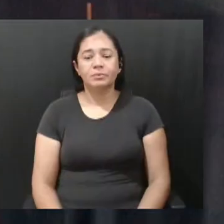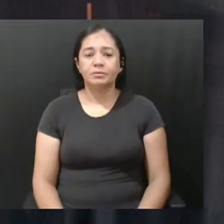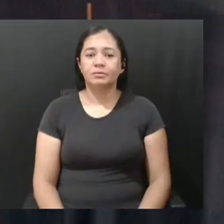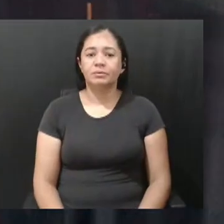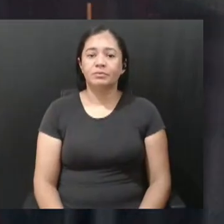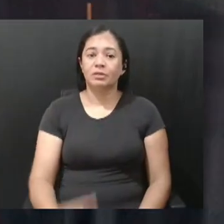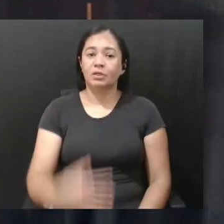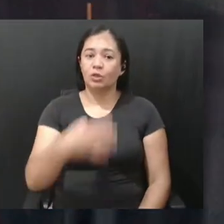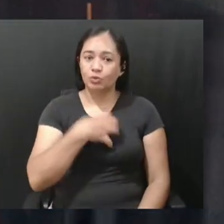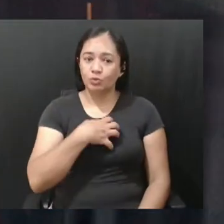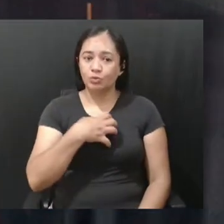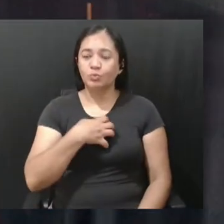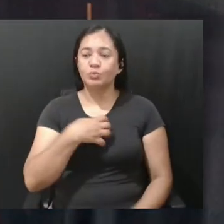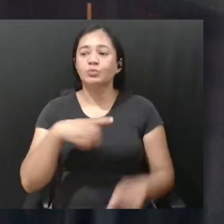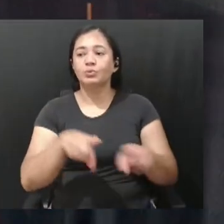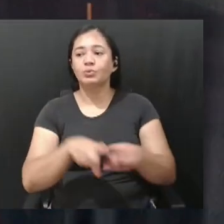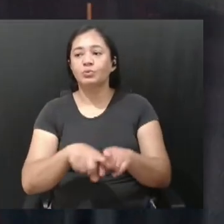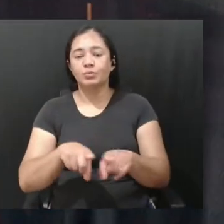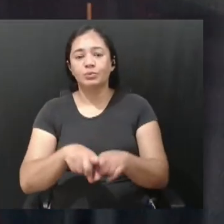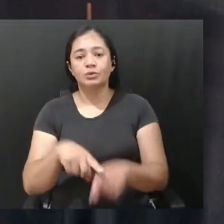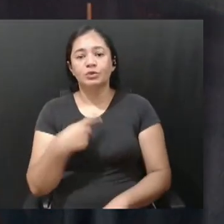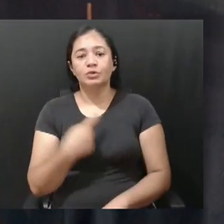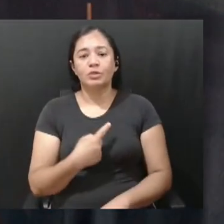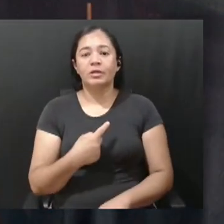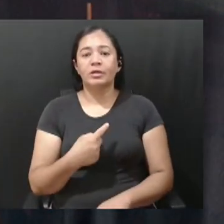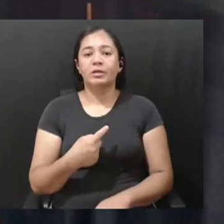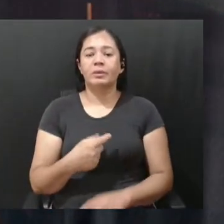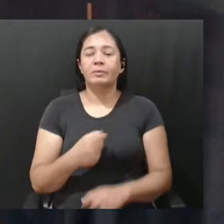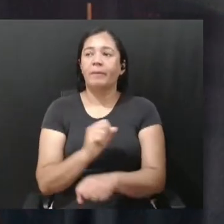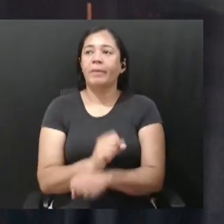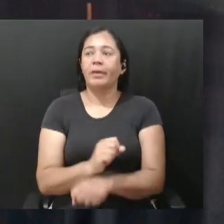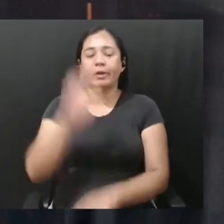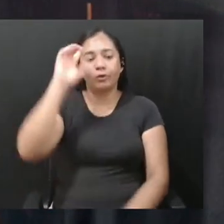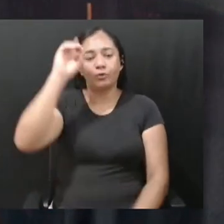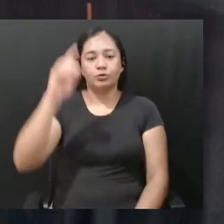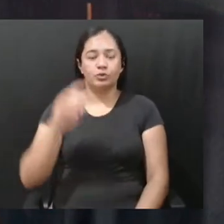né, de não esperar para chegar só naquele